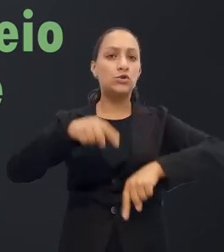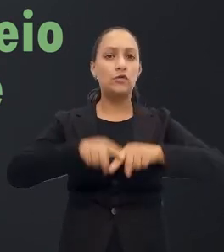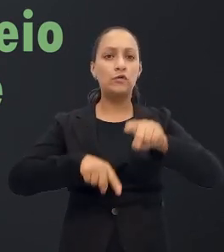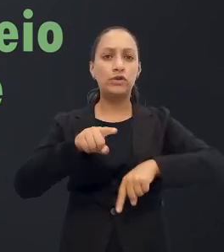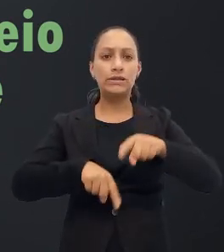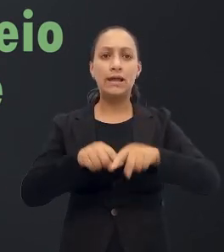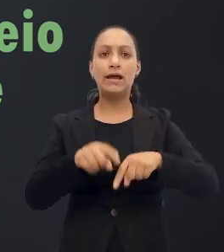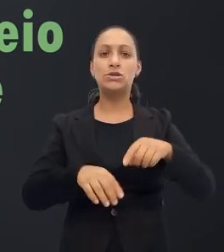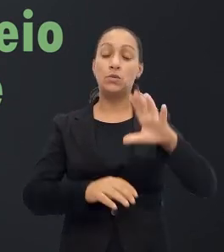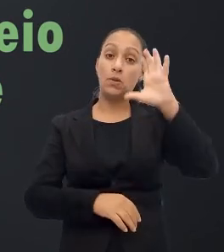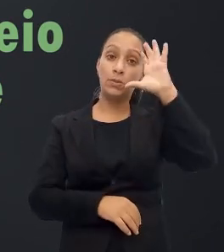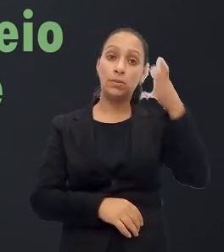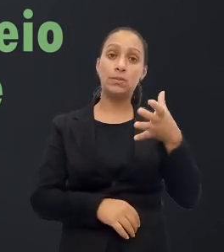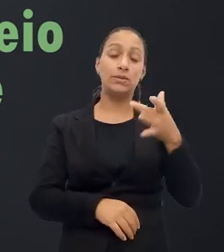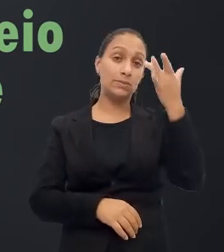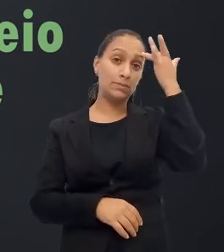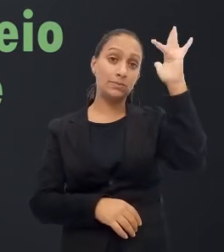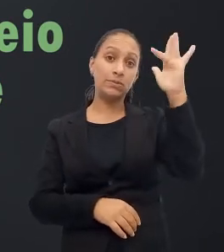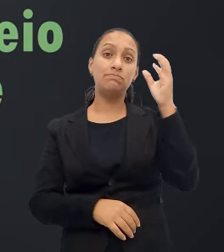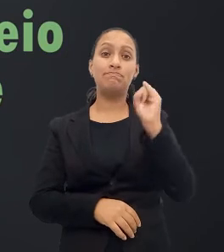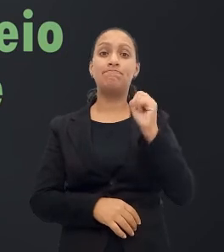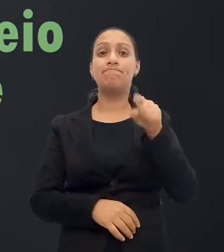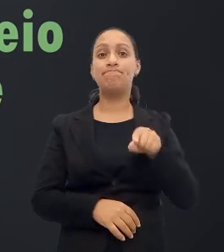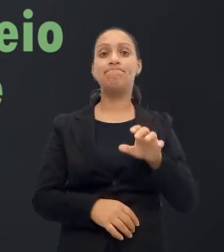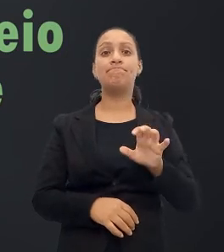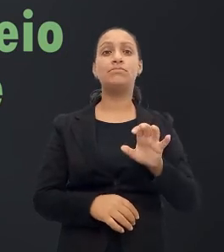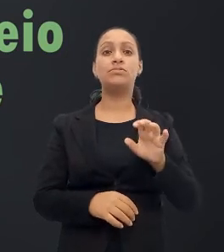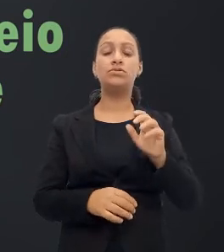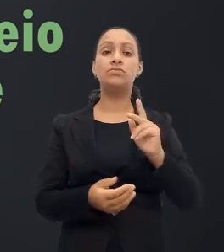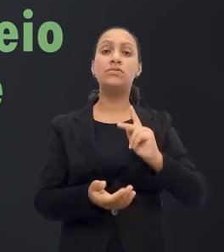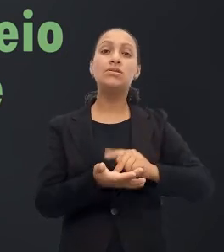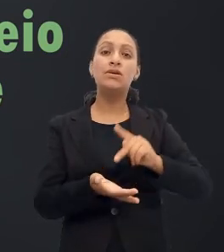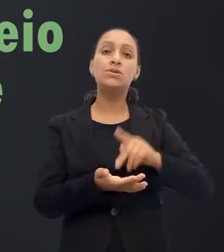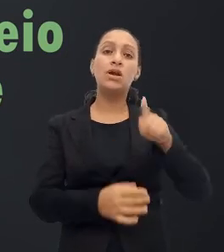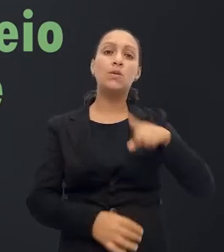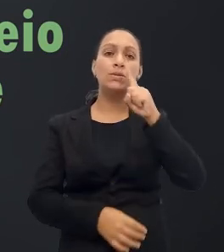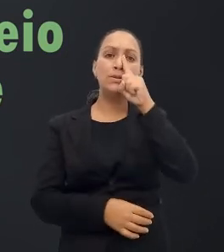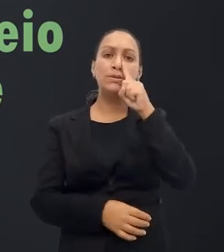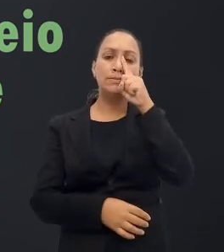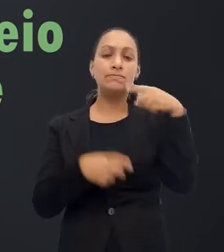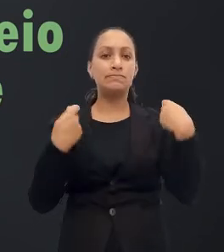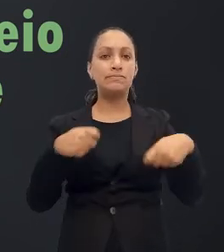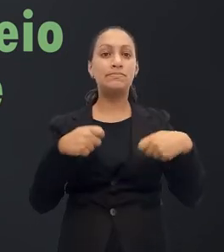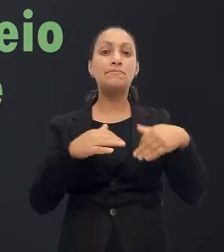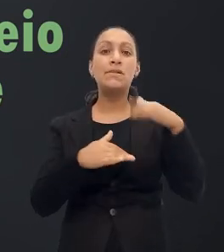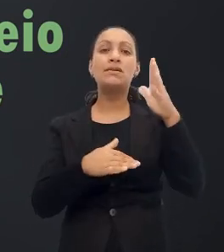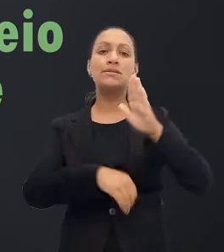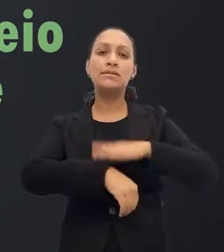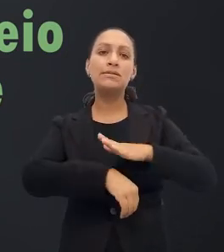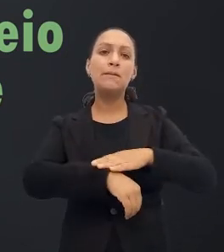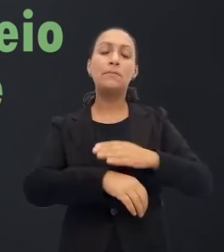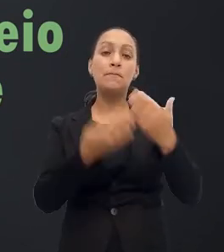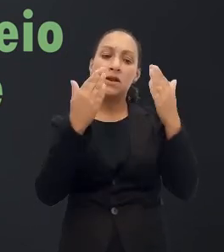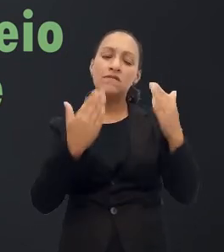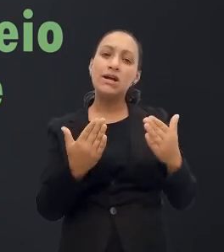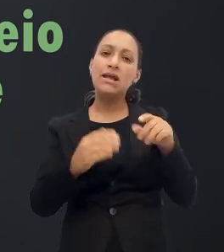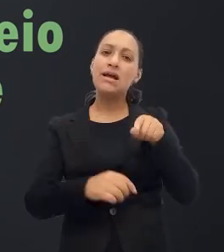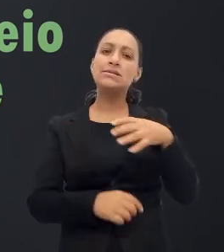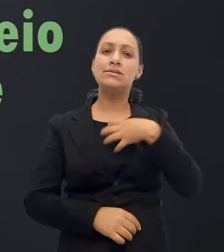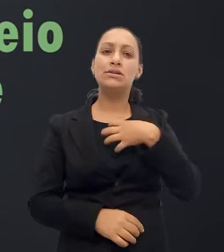recreação acontecer, nós ainda não sabemos se isso realmente é um risco. Nós precisamos de mais tempo aí para avaliar nesse sentido,